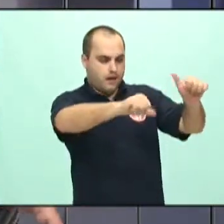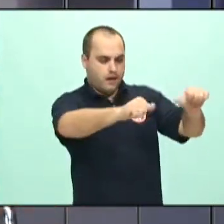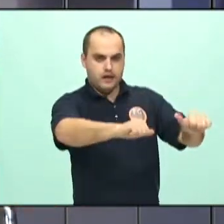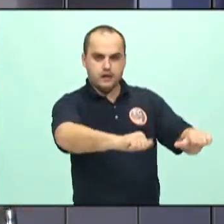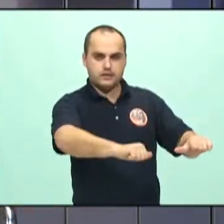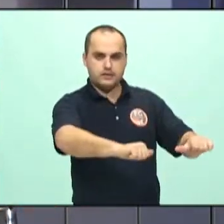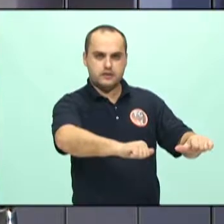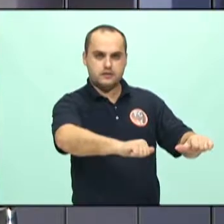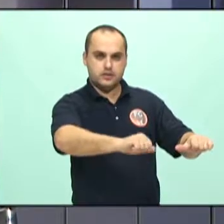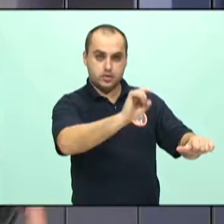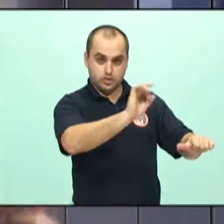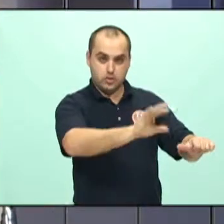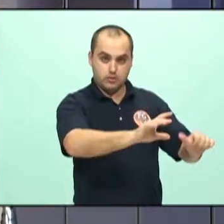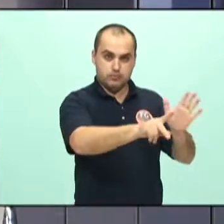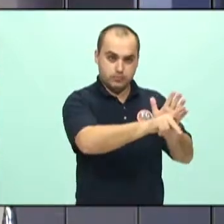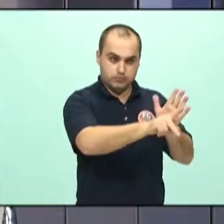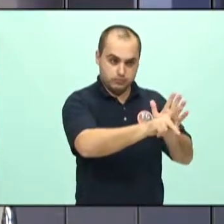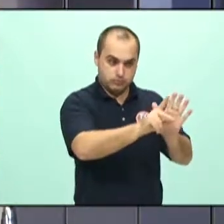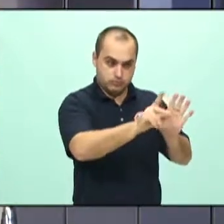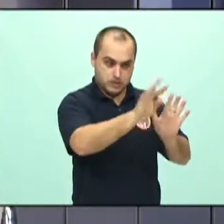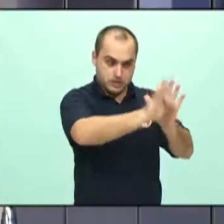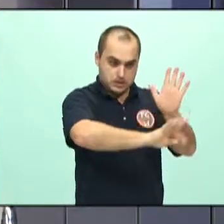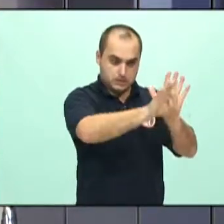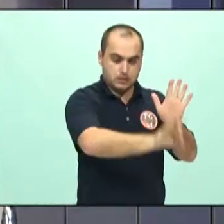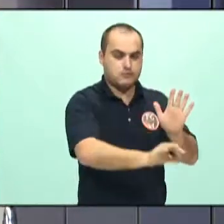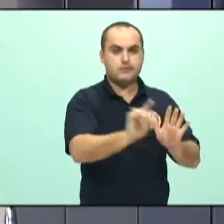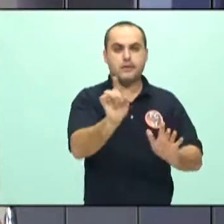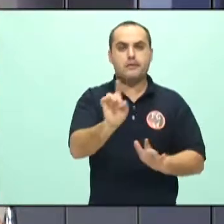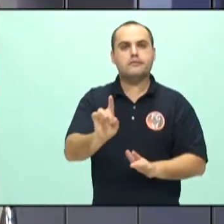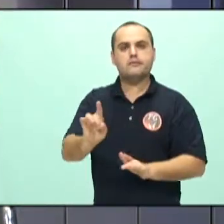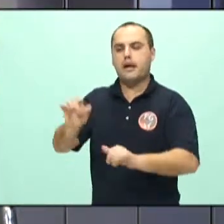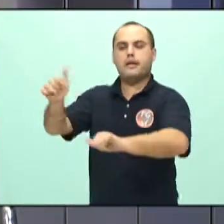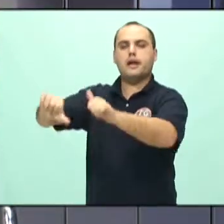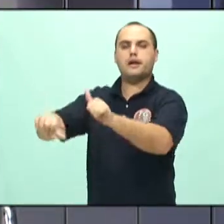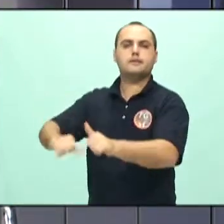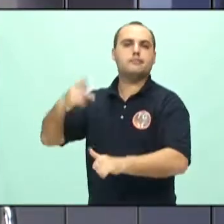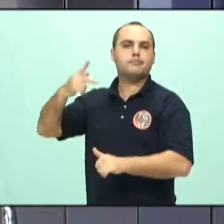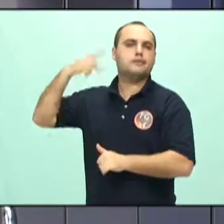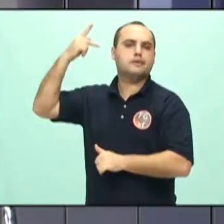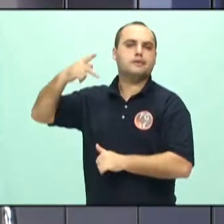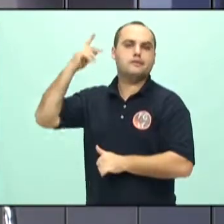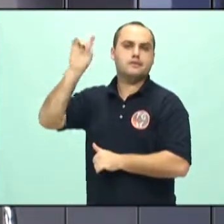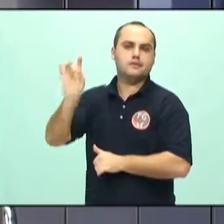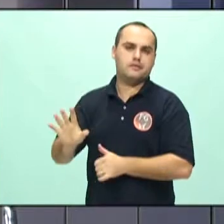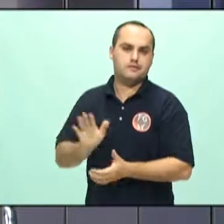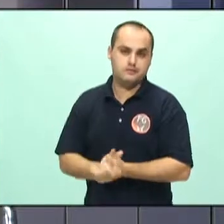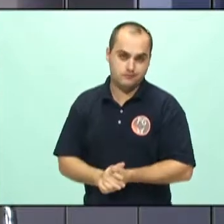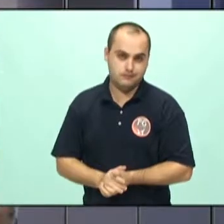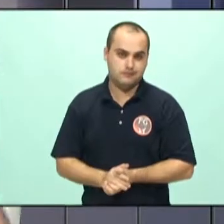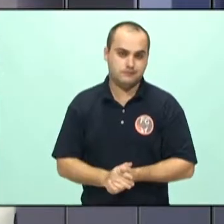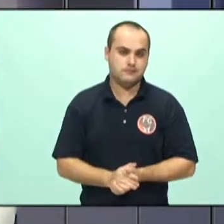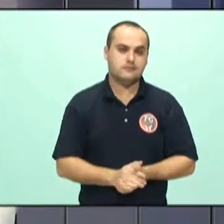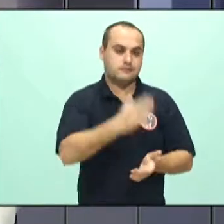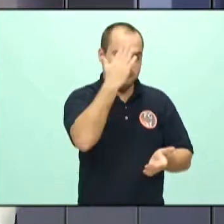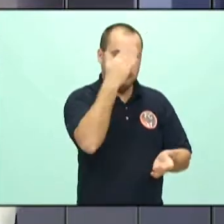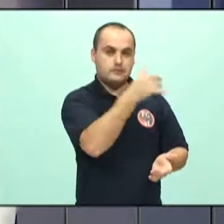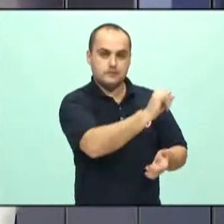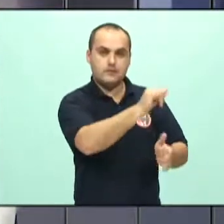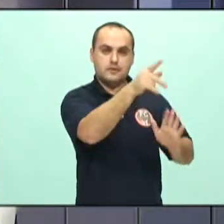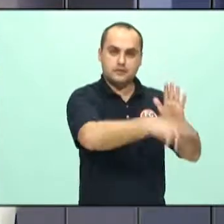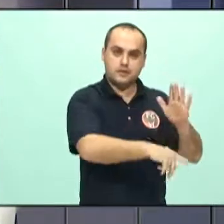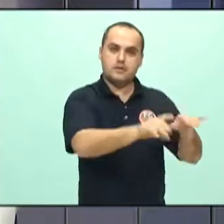Comissão de Constituição e Justiça, redação final, ela deveria analisar os aspectos técnicos jurídicos, que é para isso, a constitucionalidade ou não do projeto,